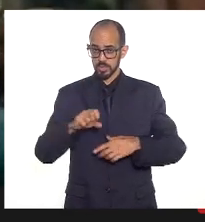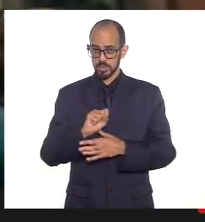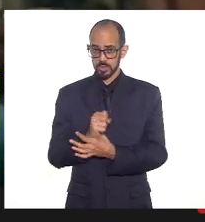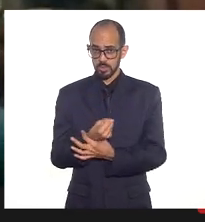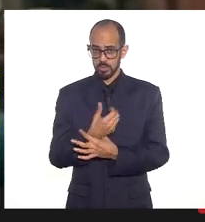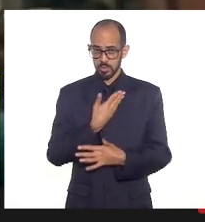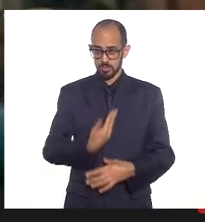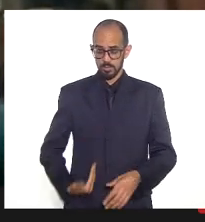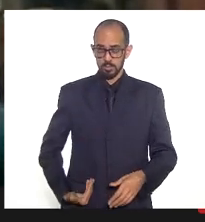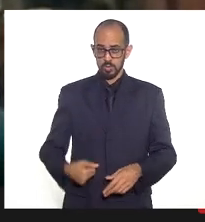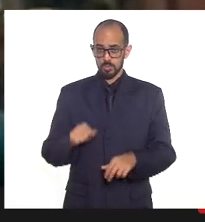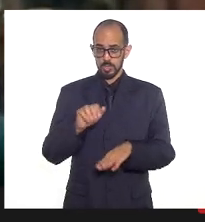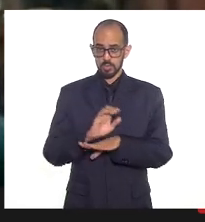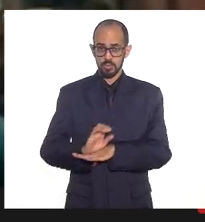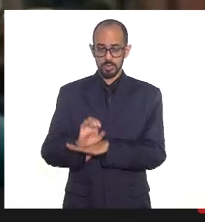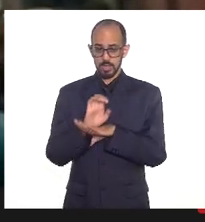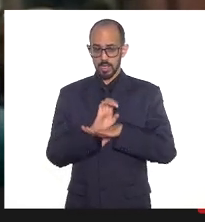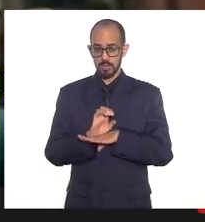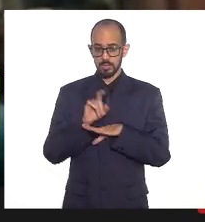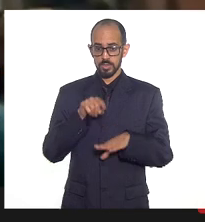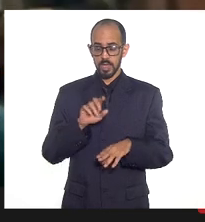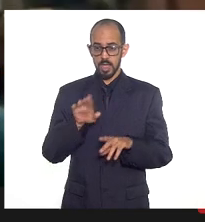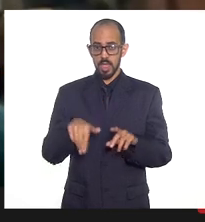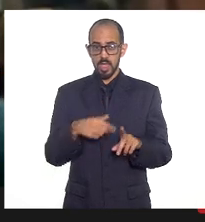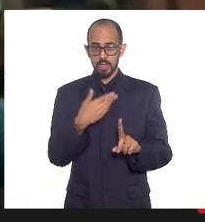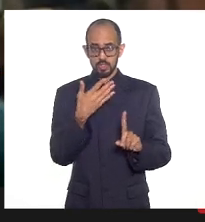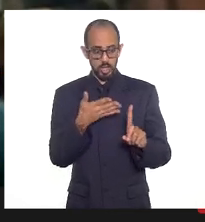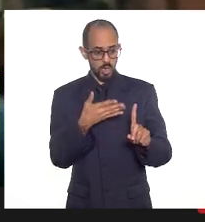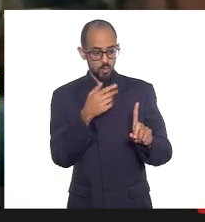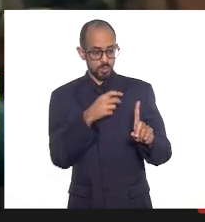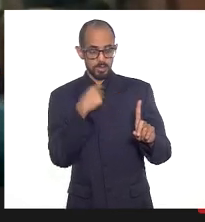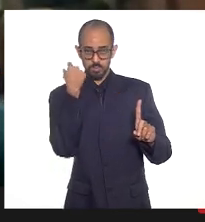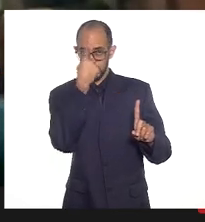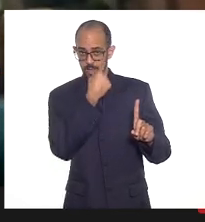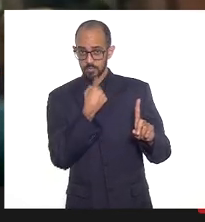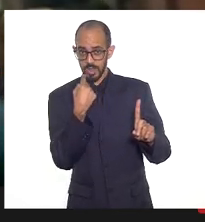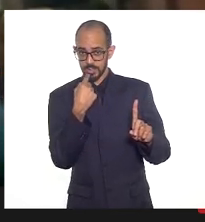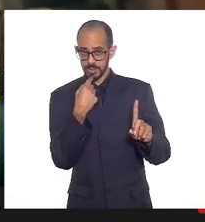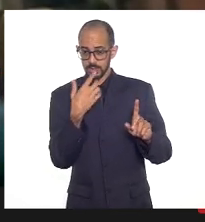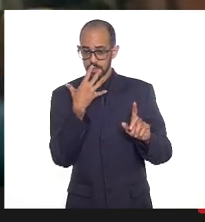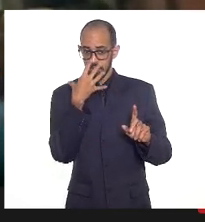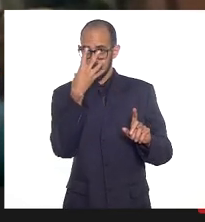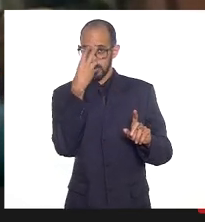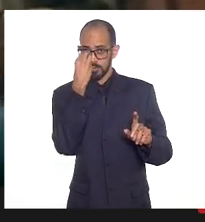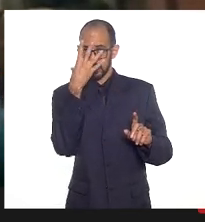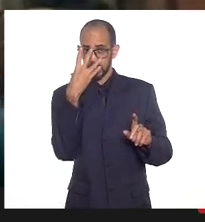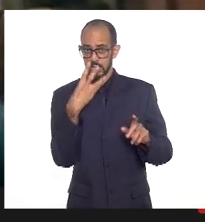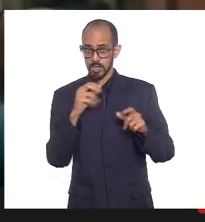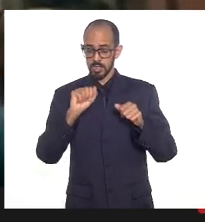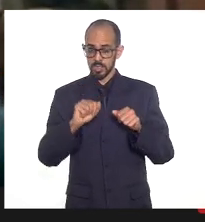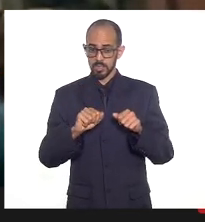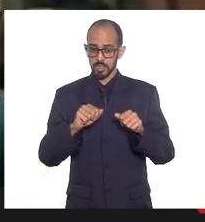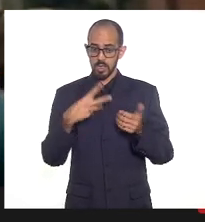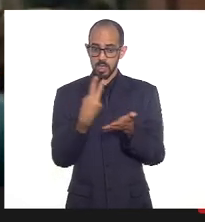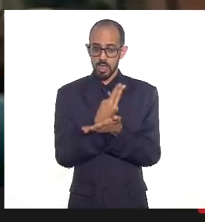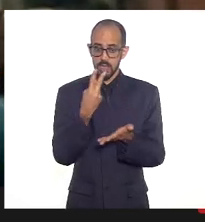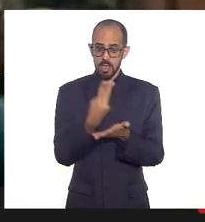estadual, baseadas todas em reconhecimento facial, a partir da coleta indiscriminada de dados